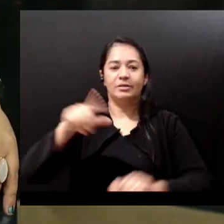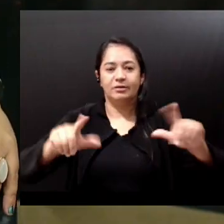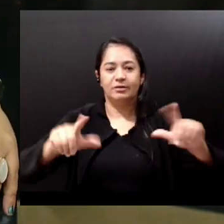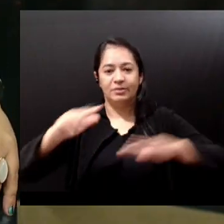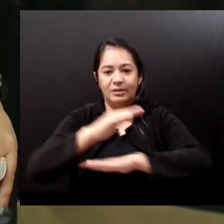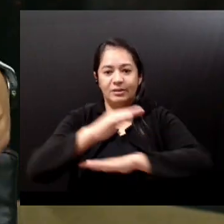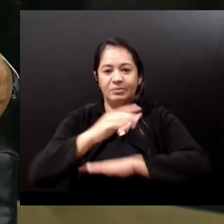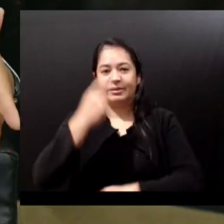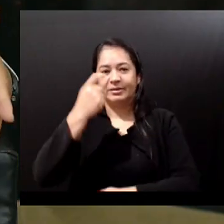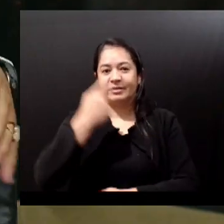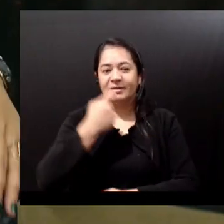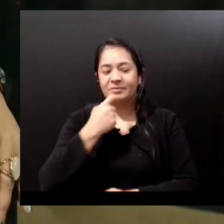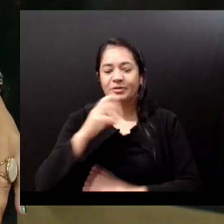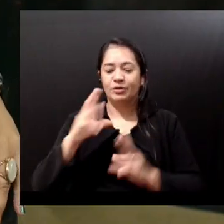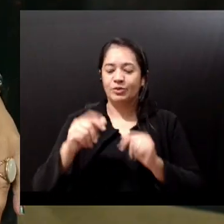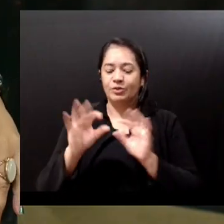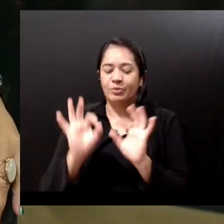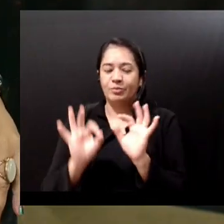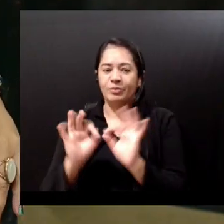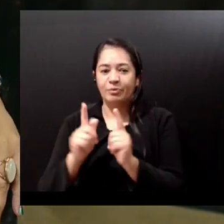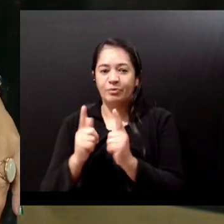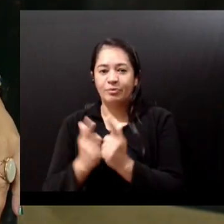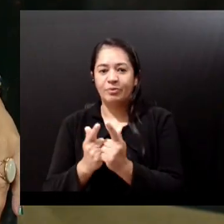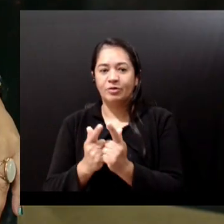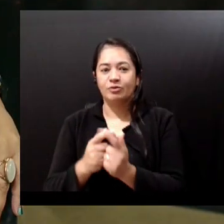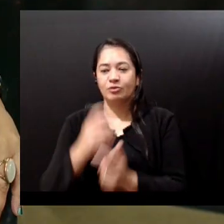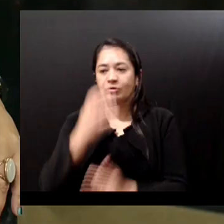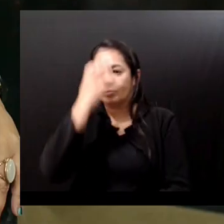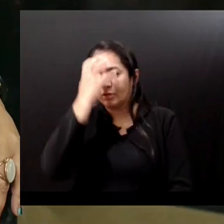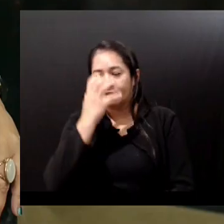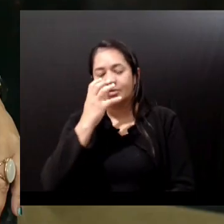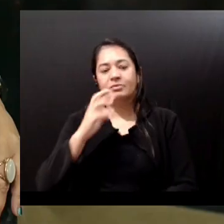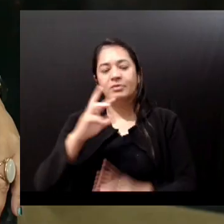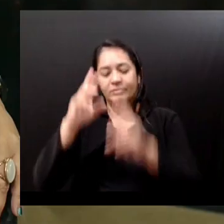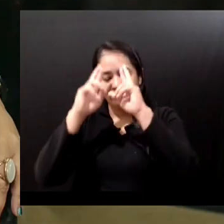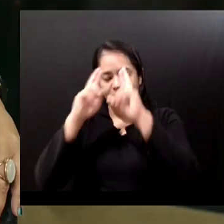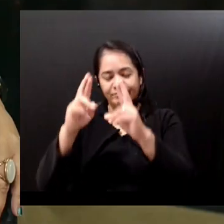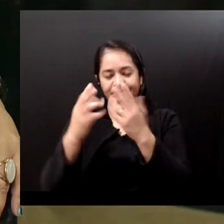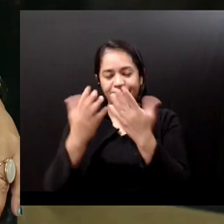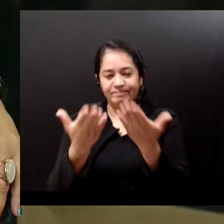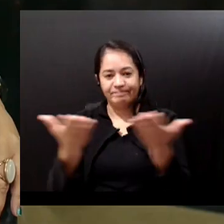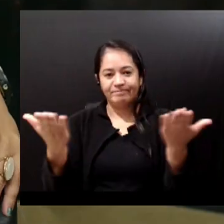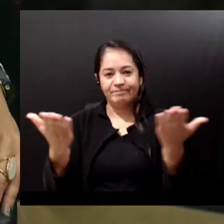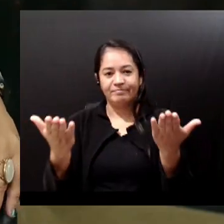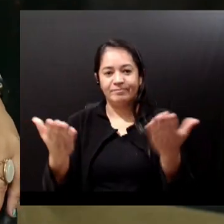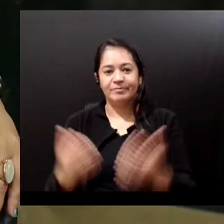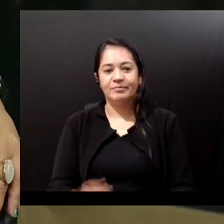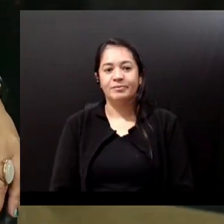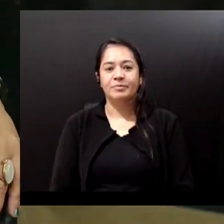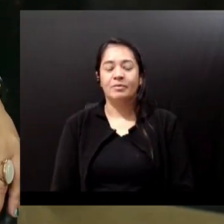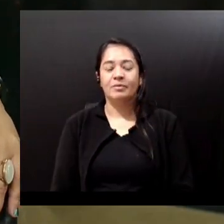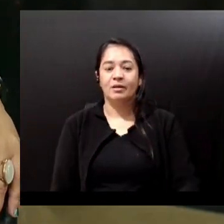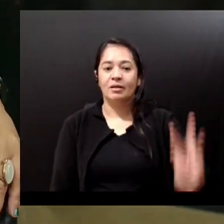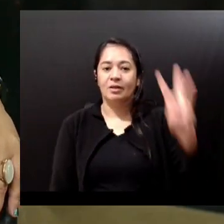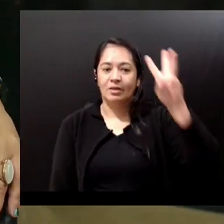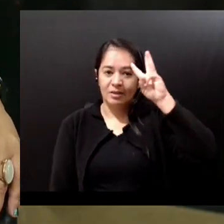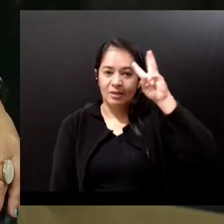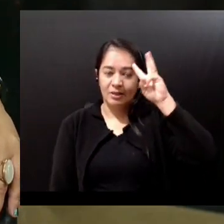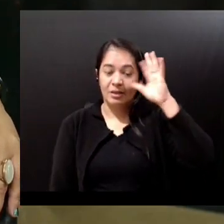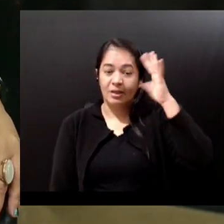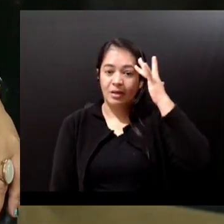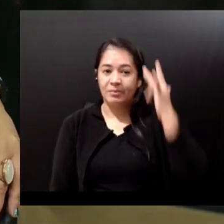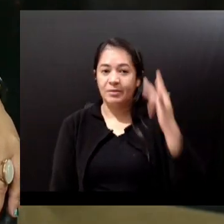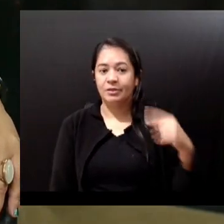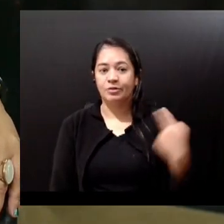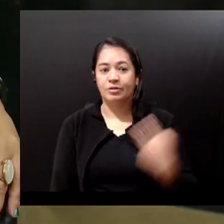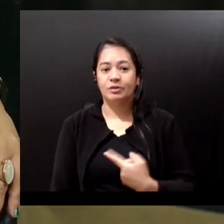nossa equipe, com muita seriedade, com muito carinho, especialmente para você. Na terça-feira, amanhã, a gente vai falar sobre